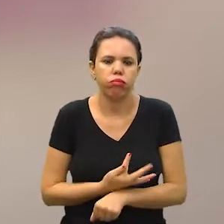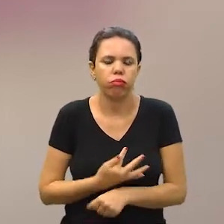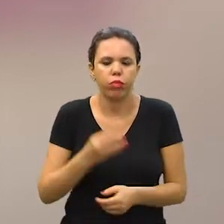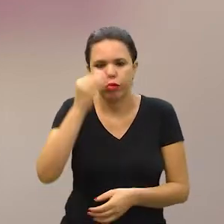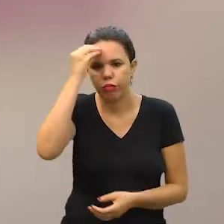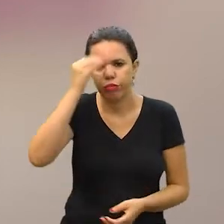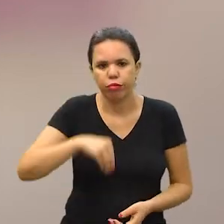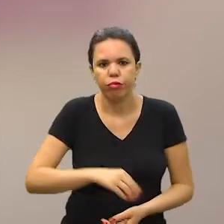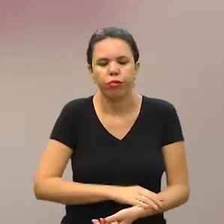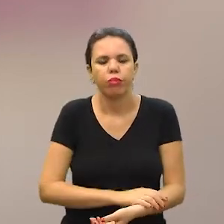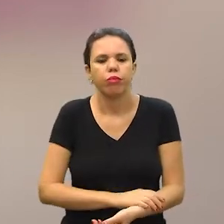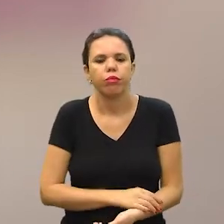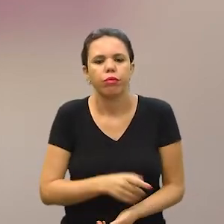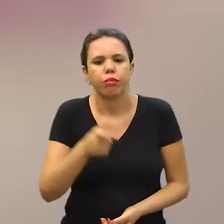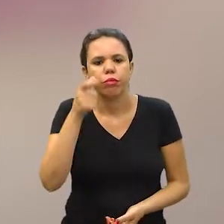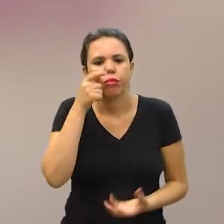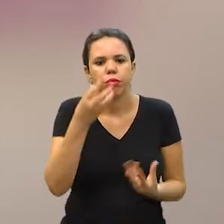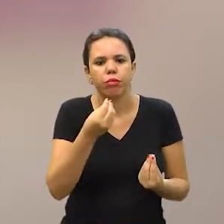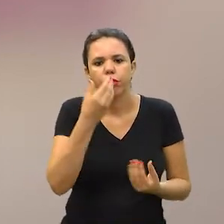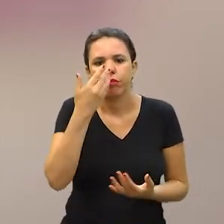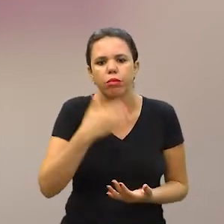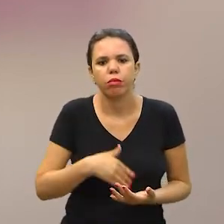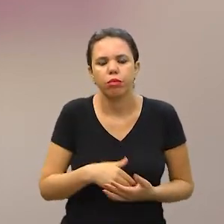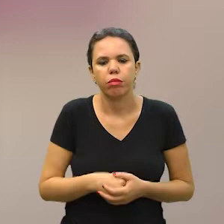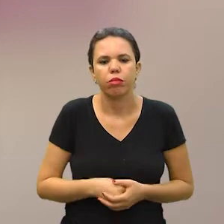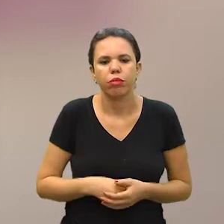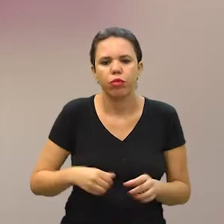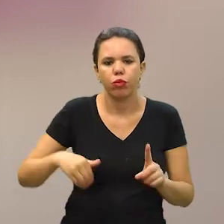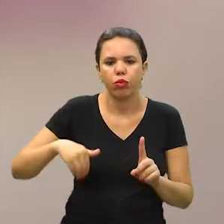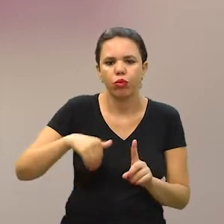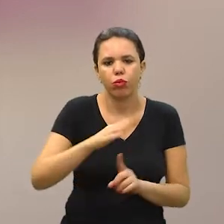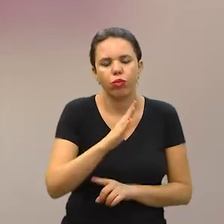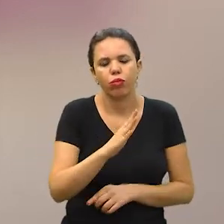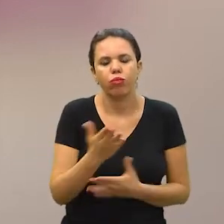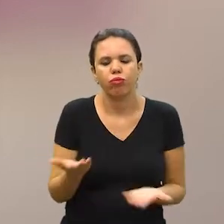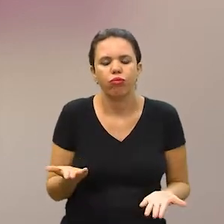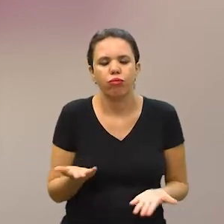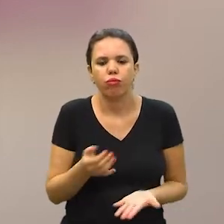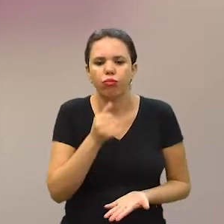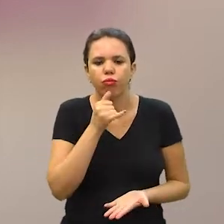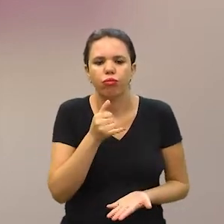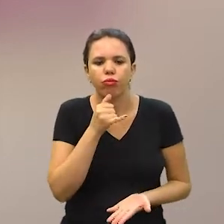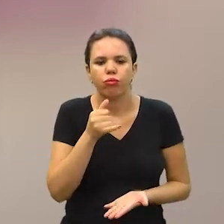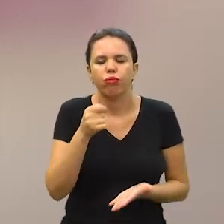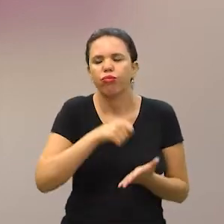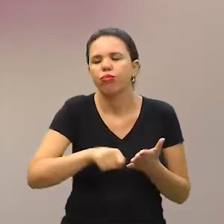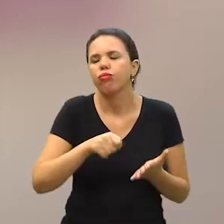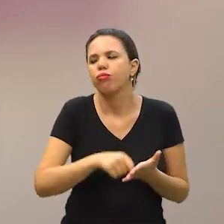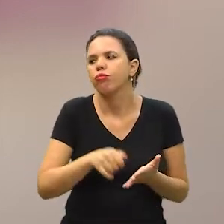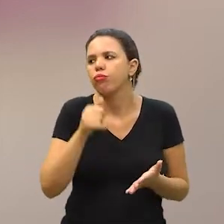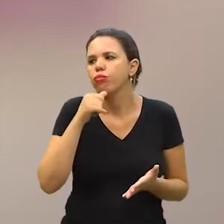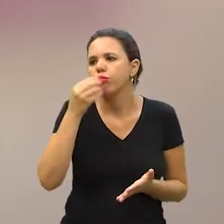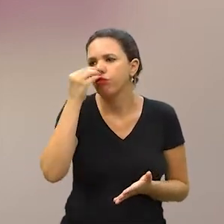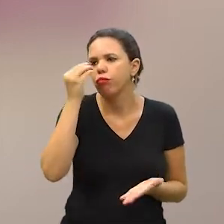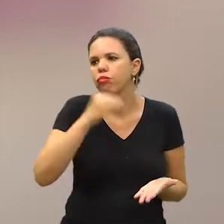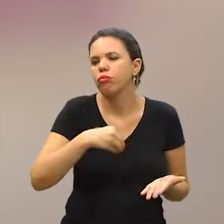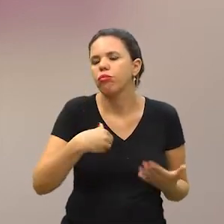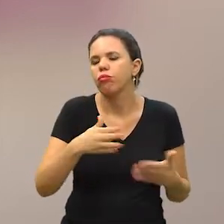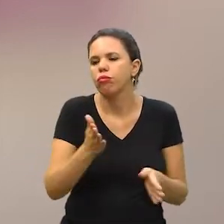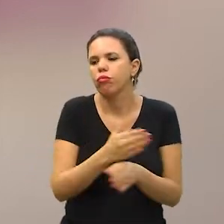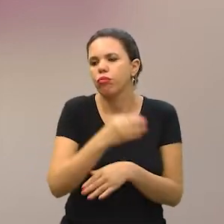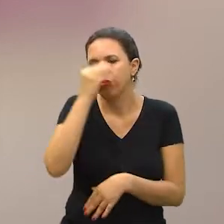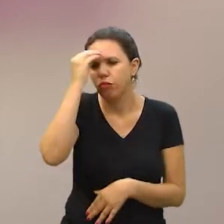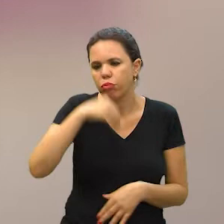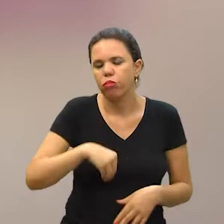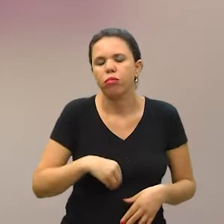acaba desistindo. A gente vê muita criança fazendo no chute, porque não quer ler, não quer parar, não quer se concentrar, tem essa